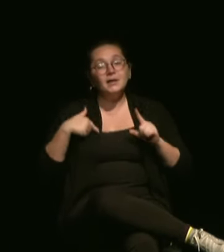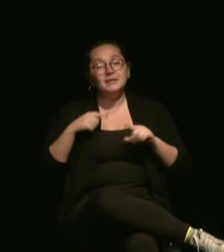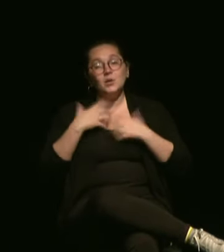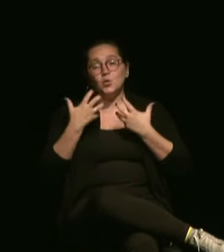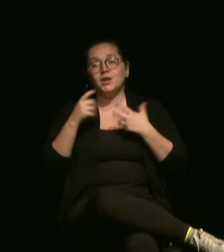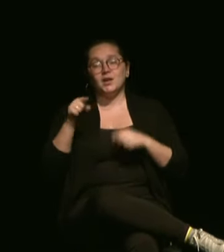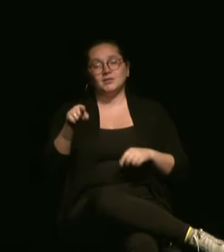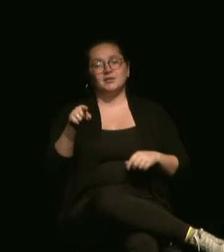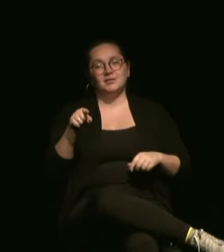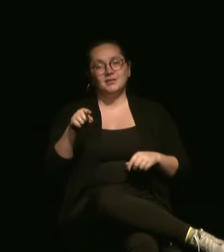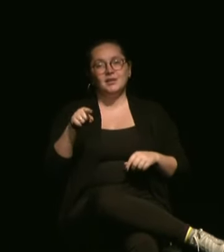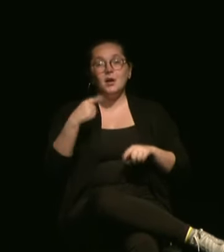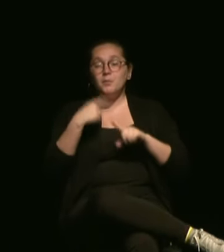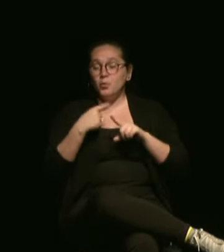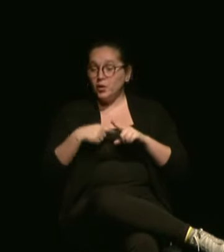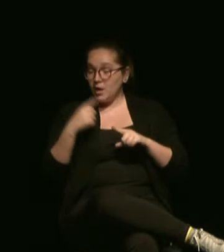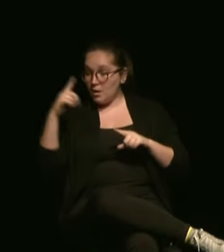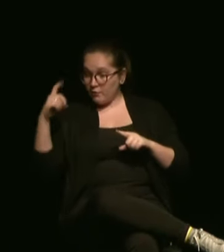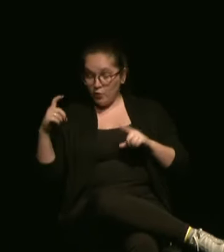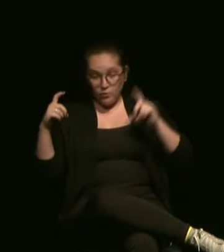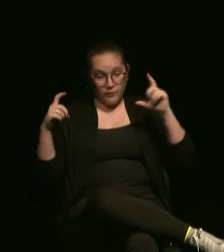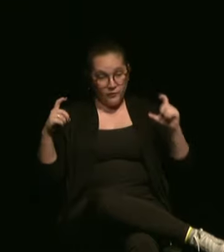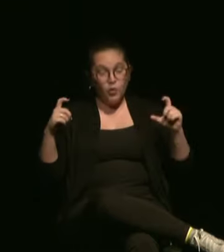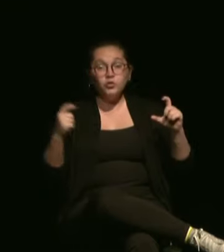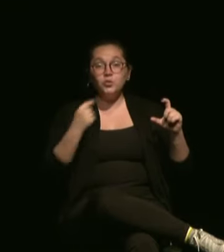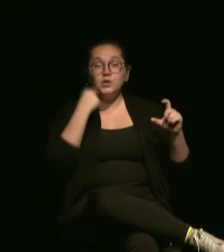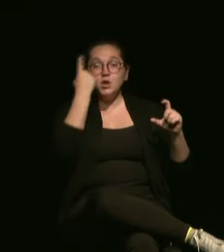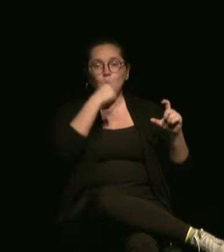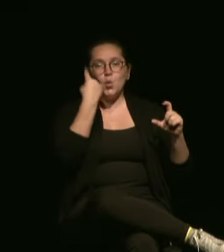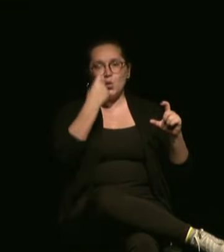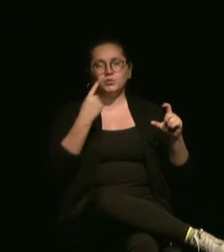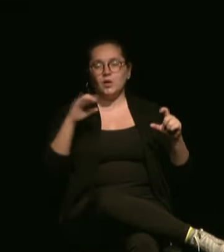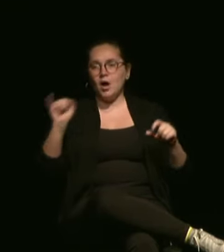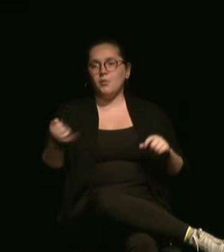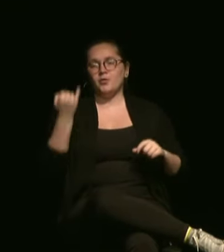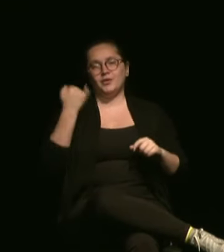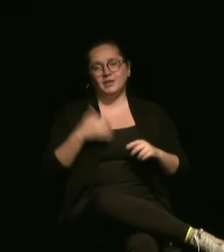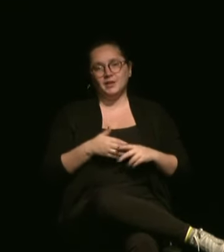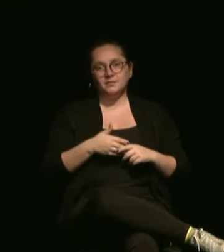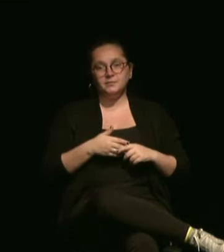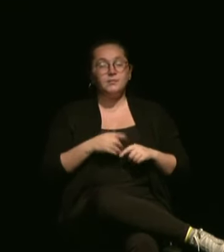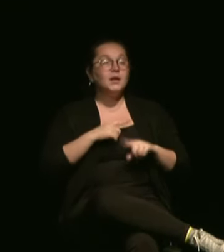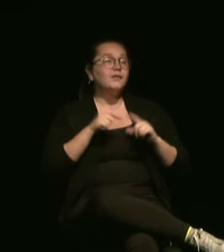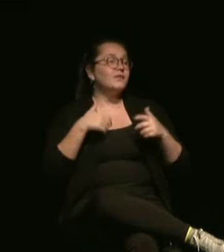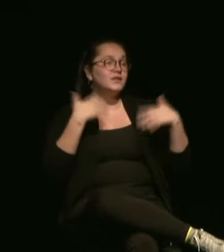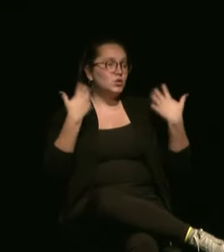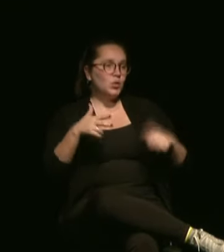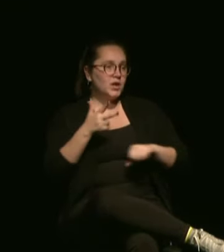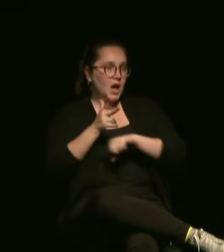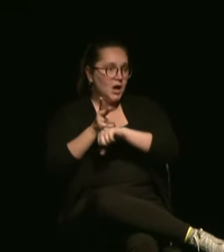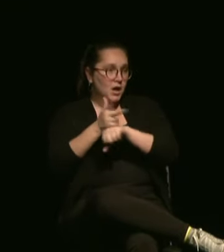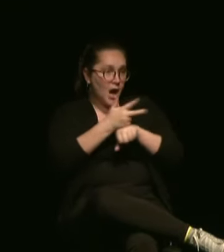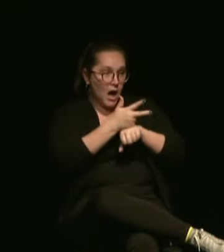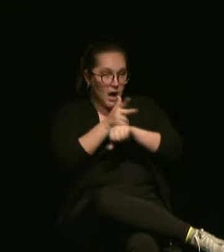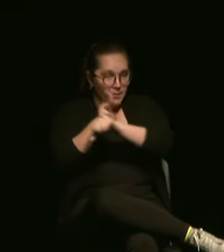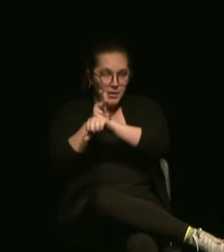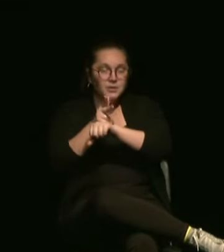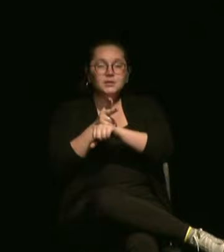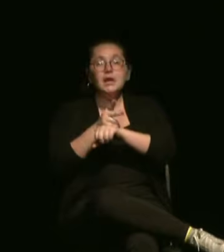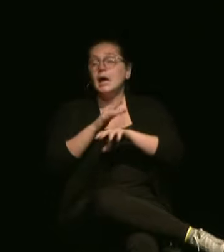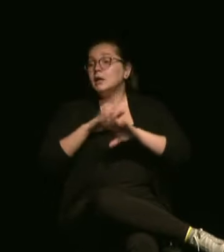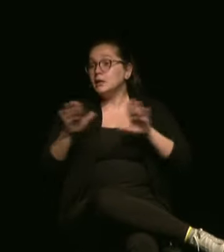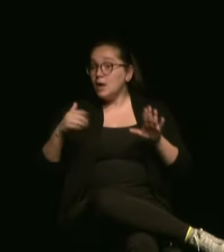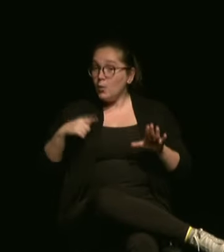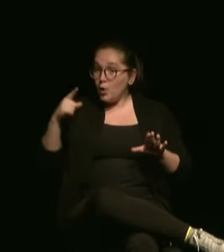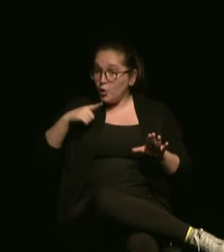retratos filmados. De repente, eu tenho dois retratos e tem um rosto dela. E eu deixei na primeira montagem. Você não queria fazer o movimento de câmera? Não, eu tinha a fotografia